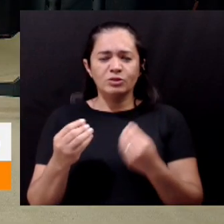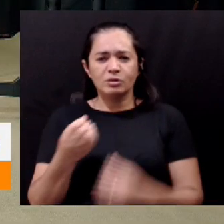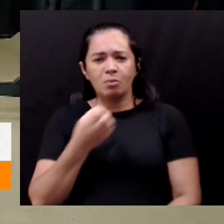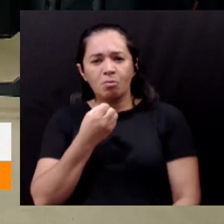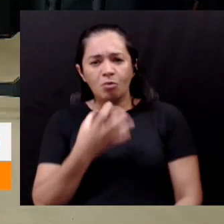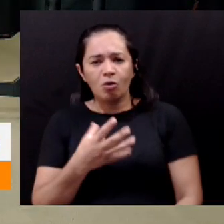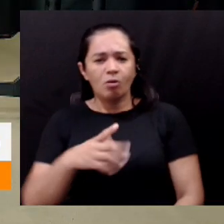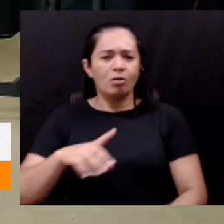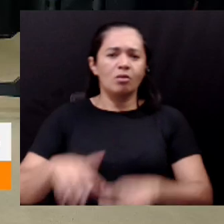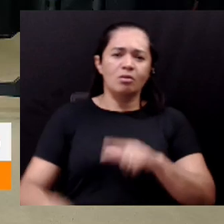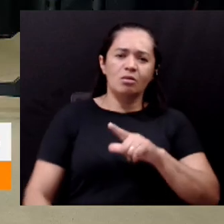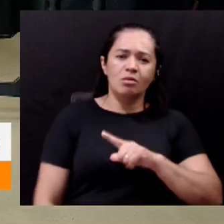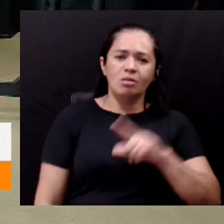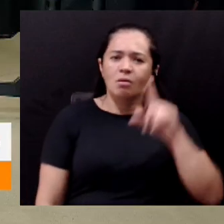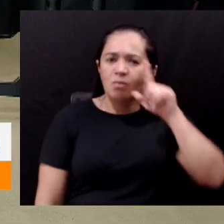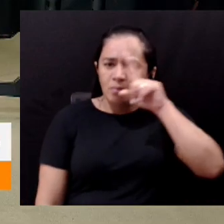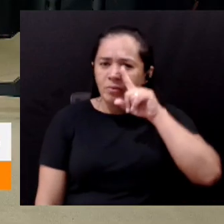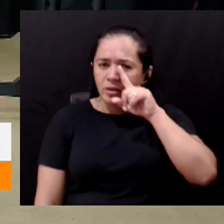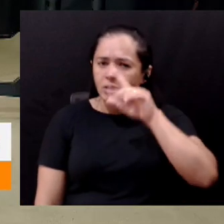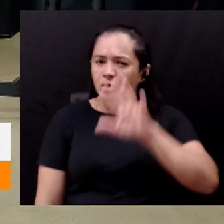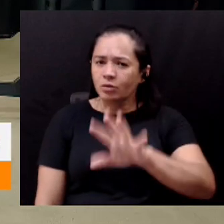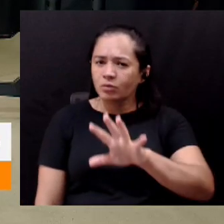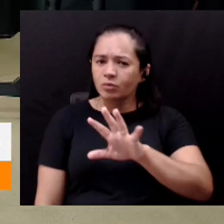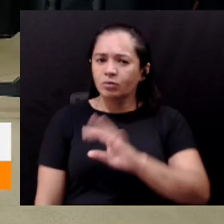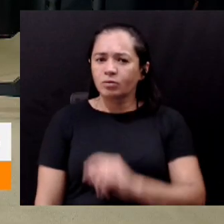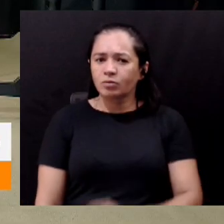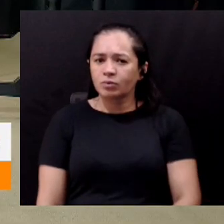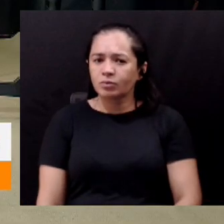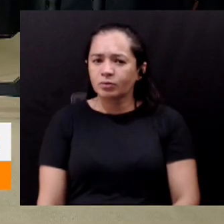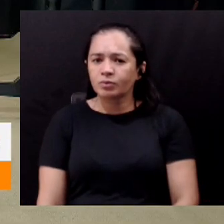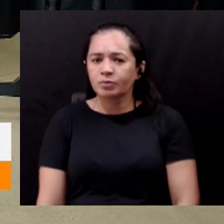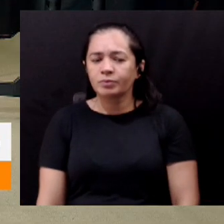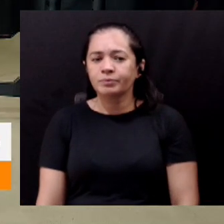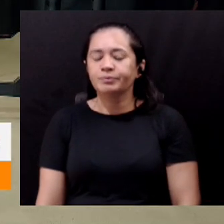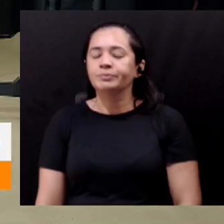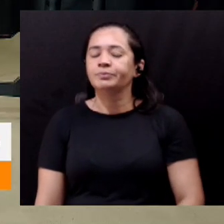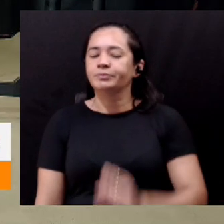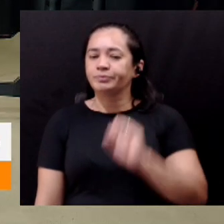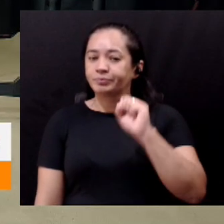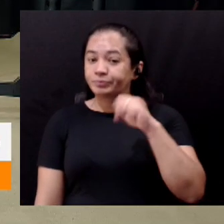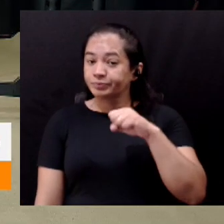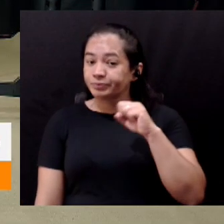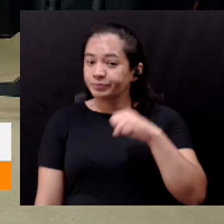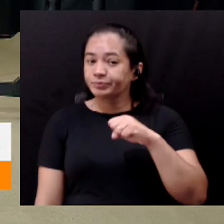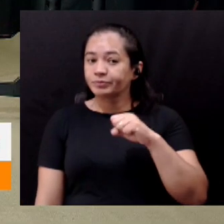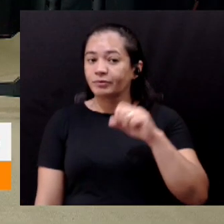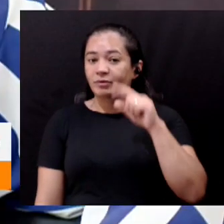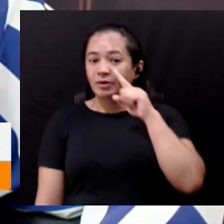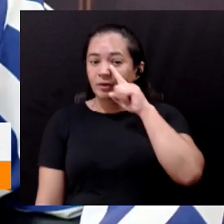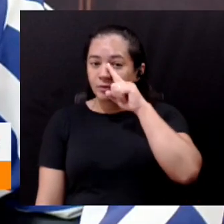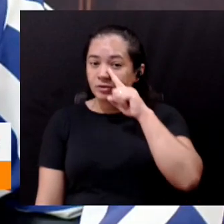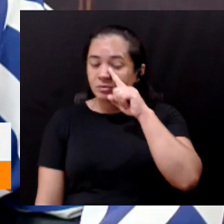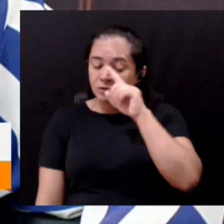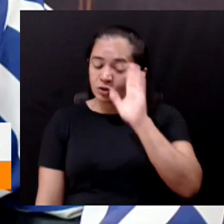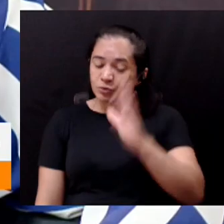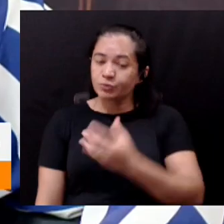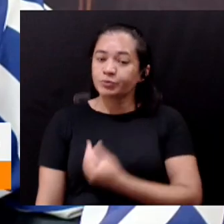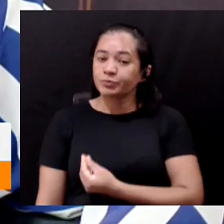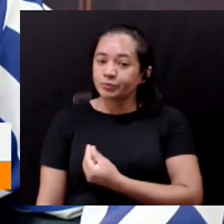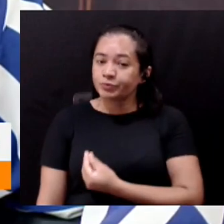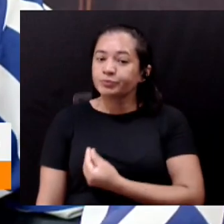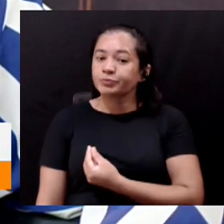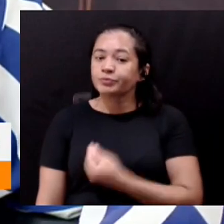nisso? Bom, acho que os perigos a gente vem vivenciando, Exato. né,